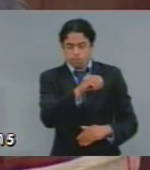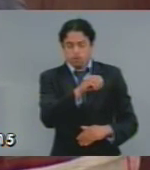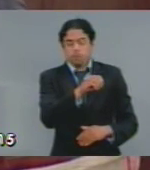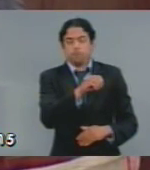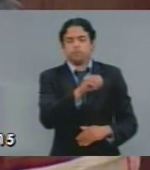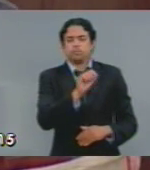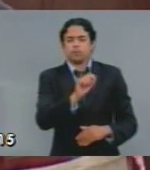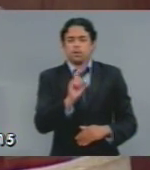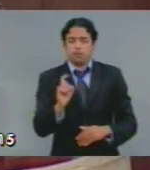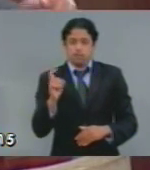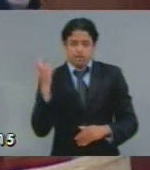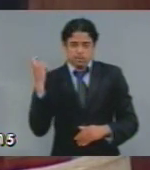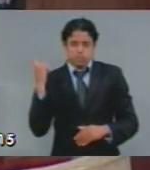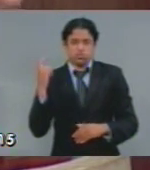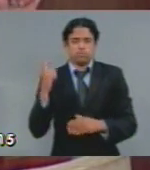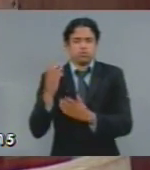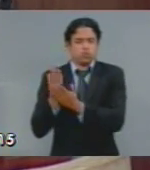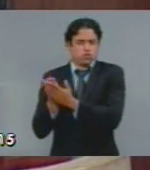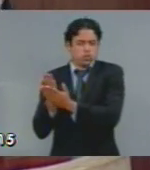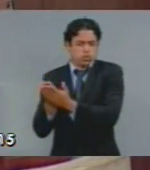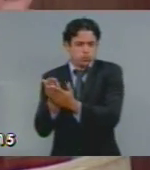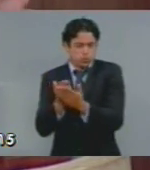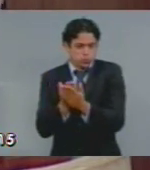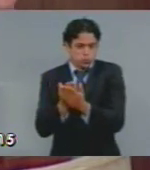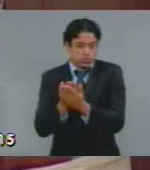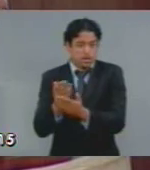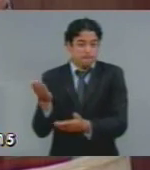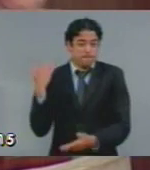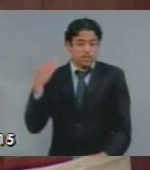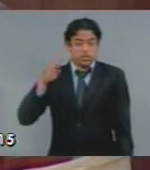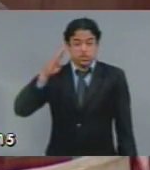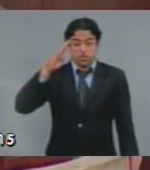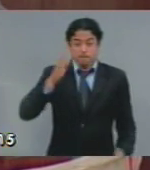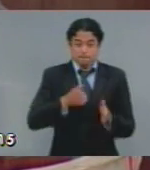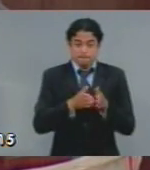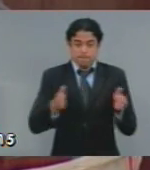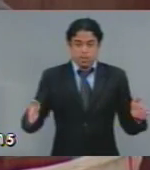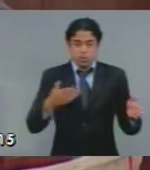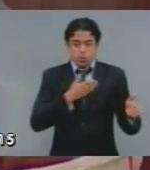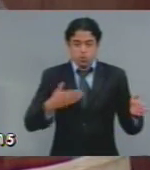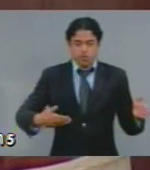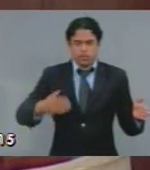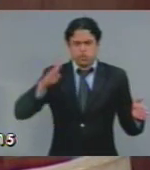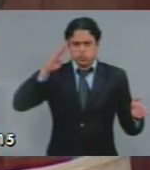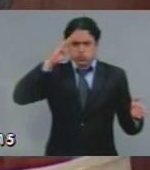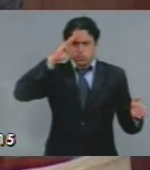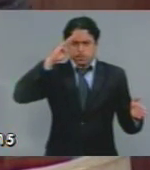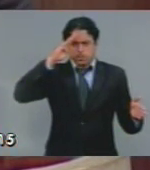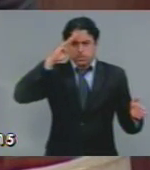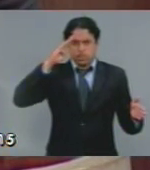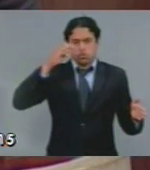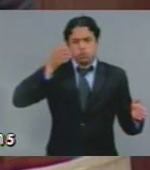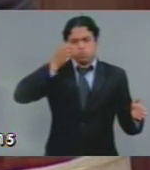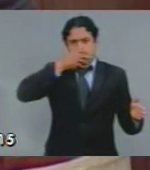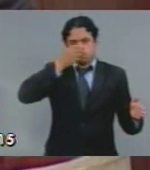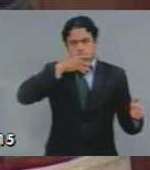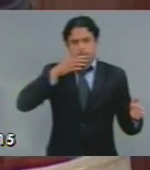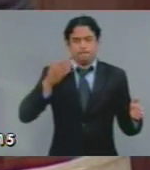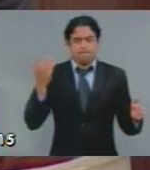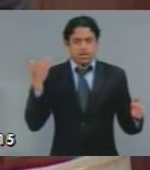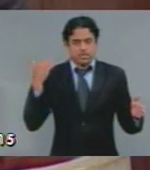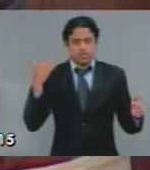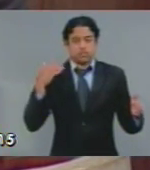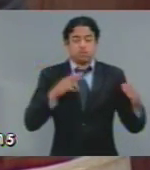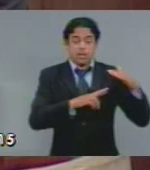ocupação de estudantes durante a ditadura militar, quando